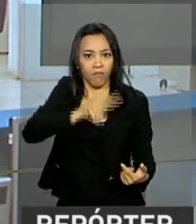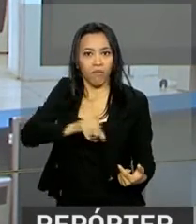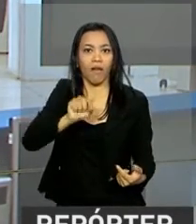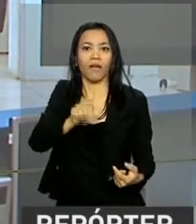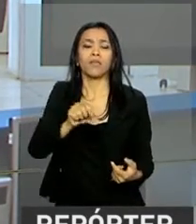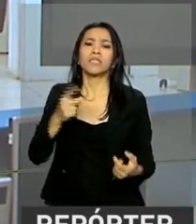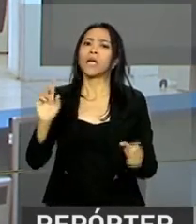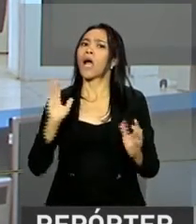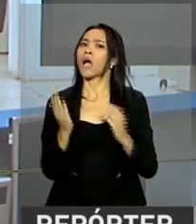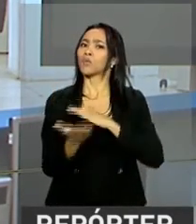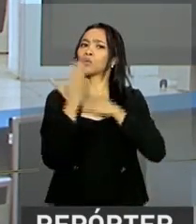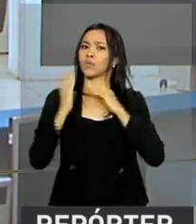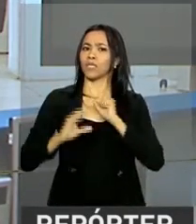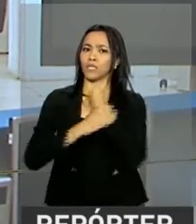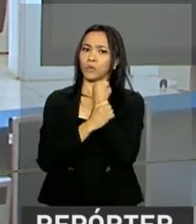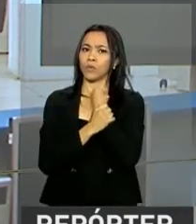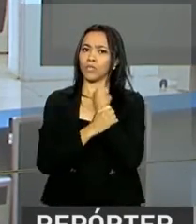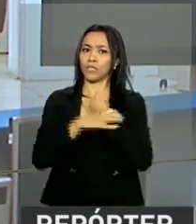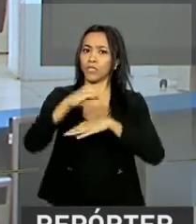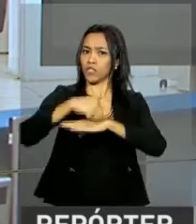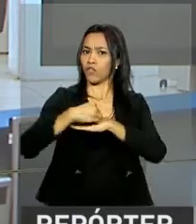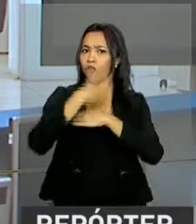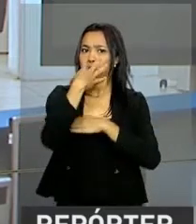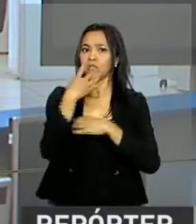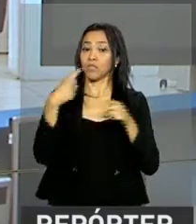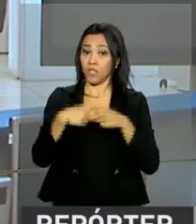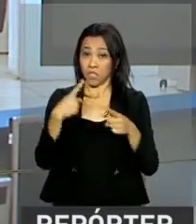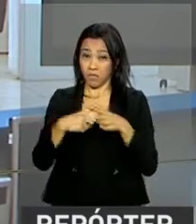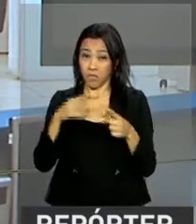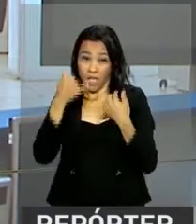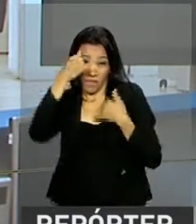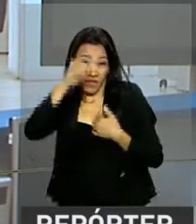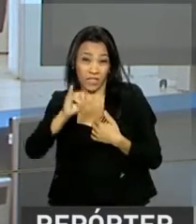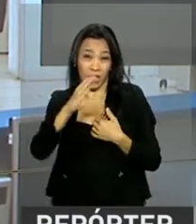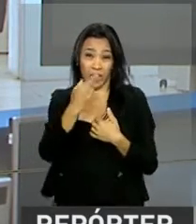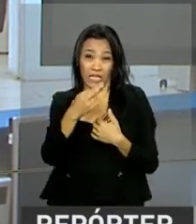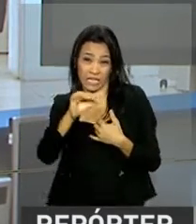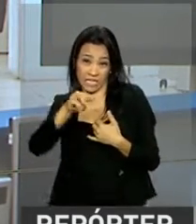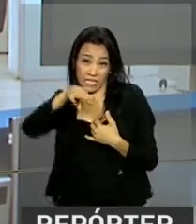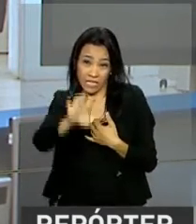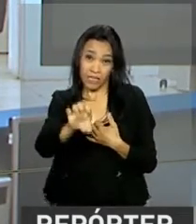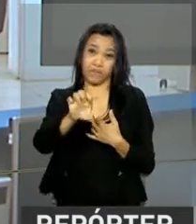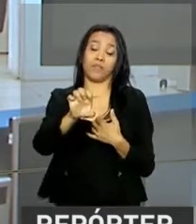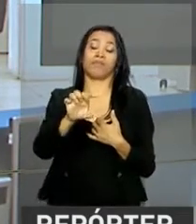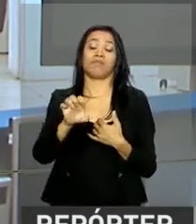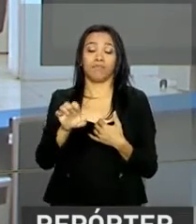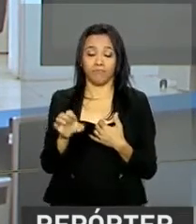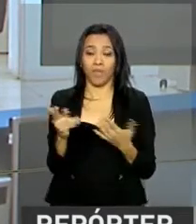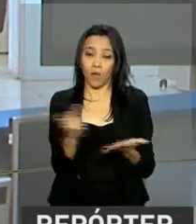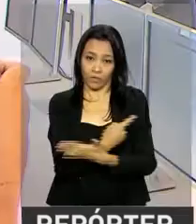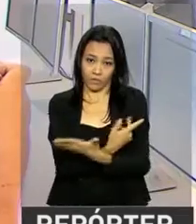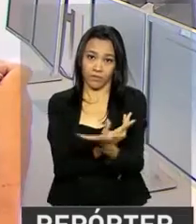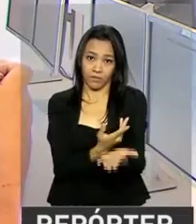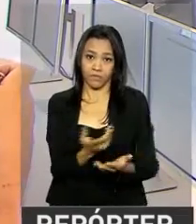na segurança das informações e no combate a crimes cibernéticos cibernéticos